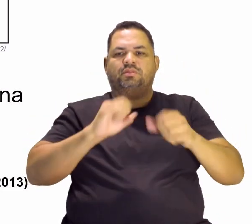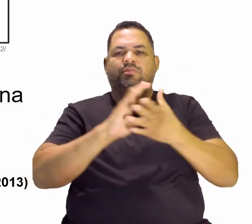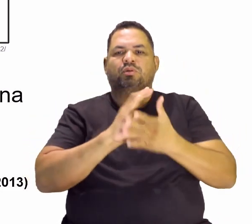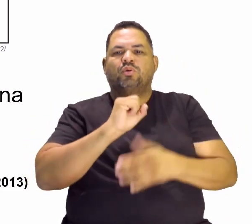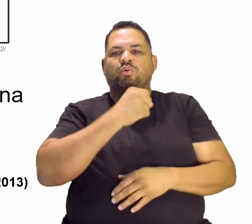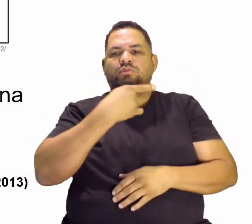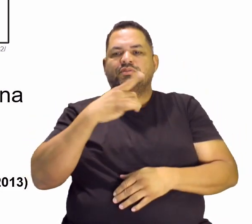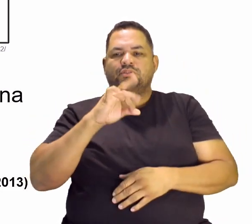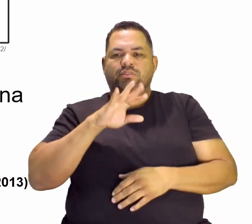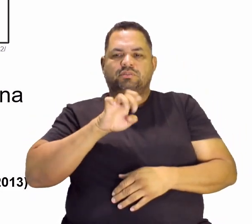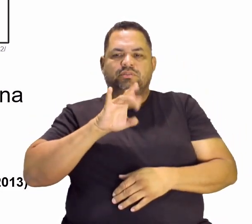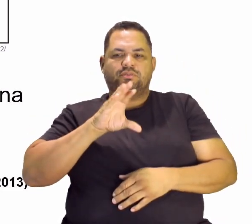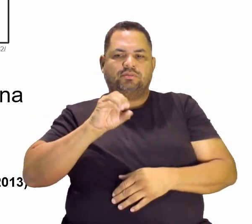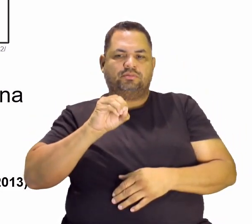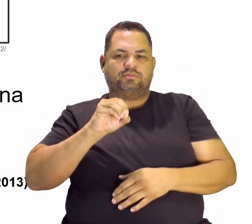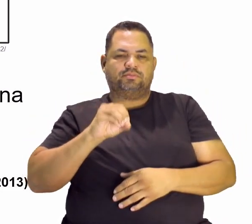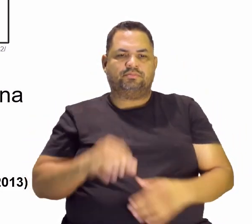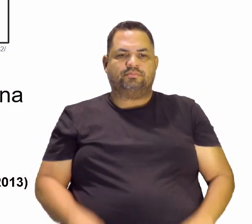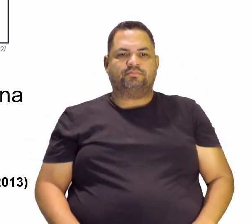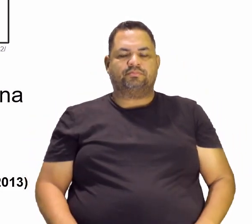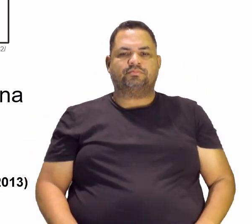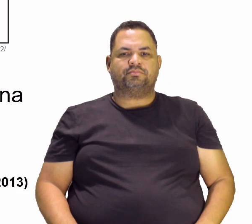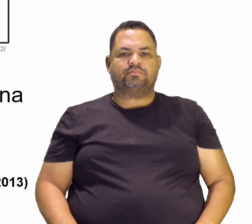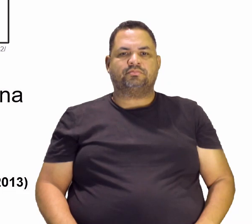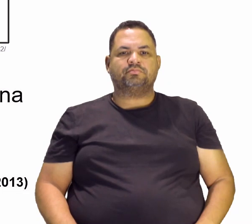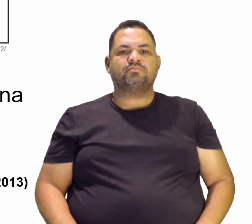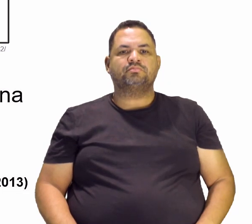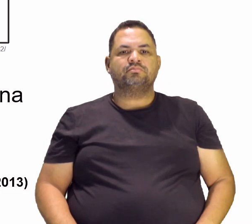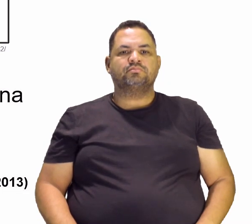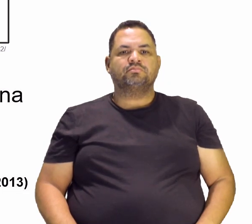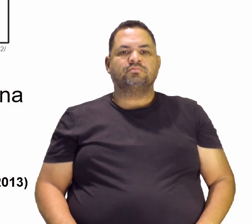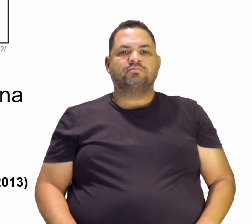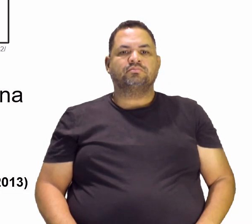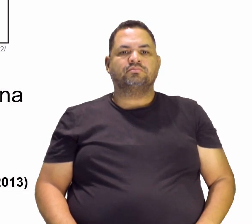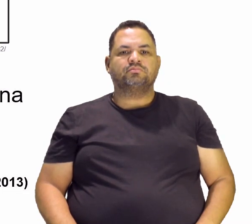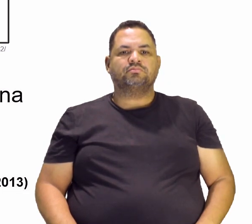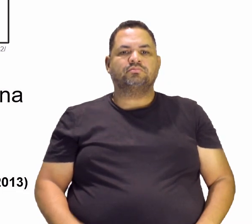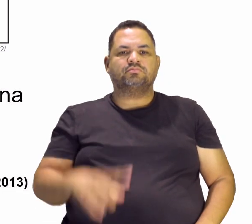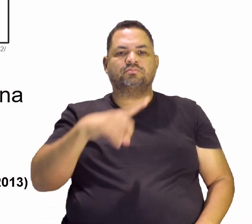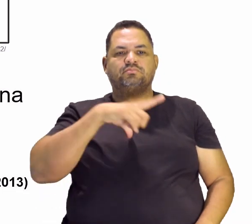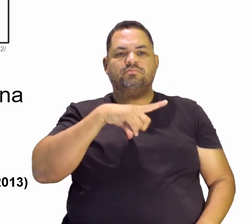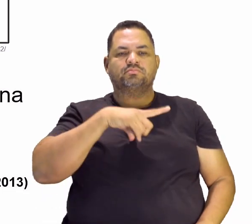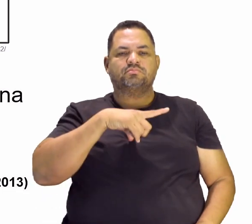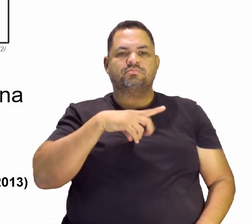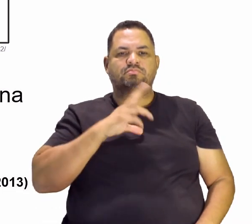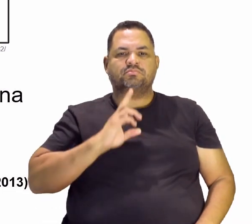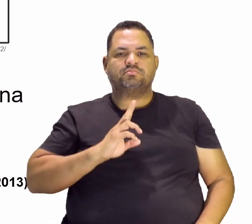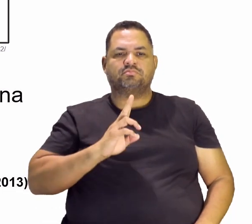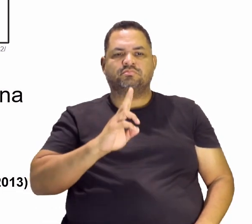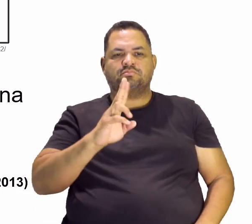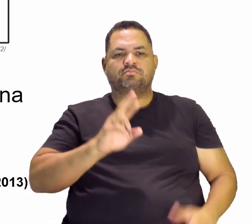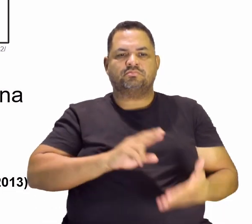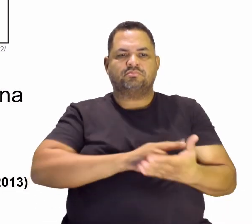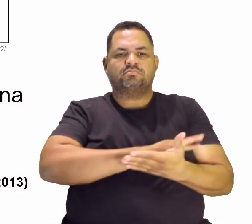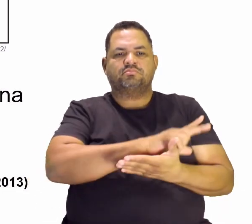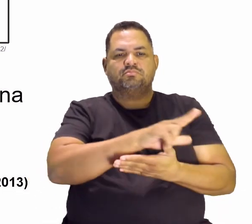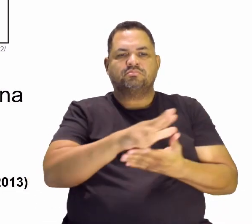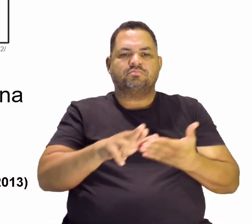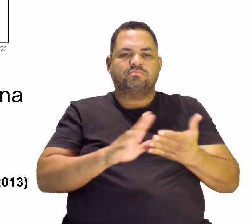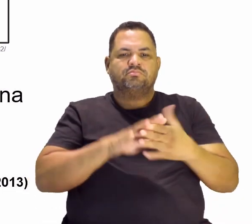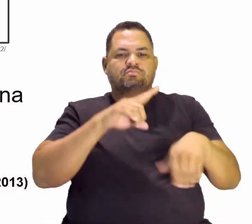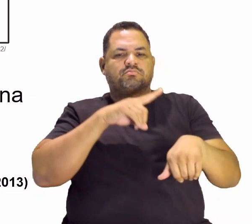tá? Então, vamos observar aqui, por exemplo, que existem aí exercícios com diversas